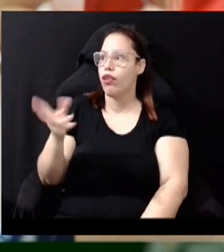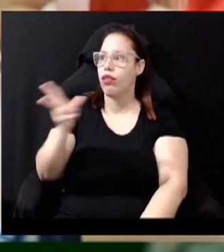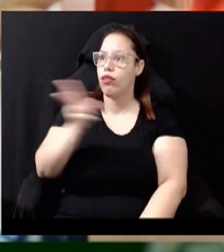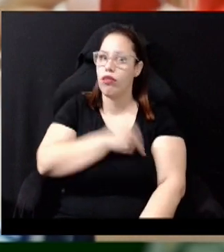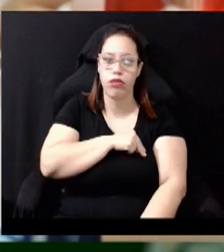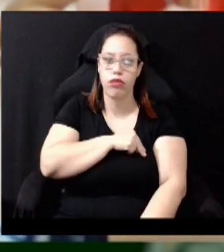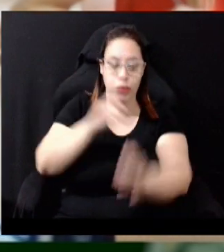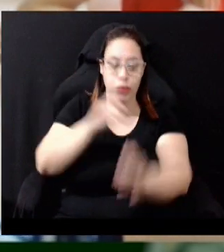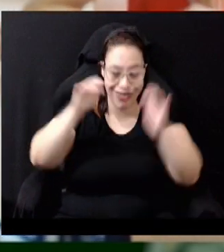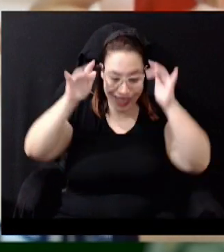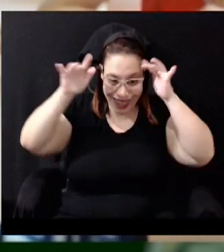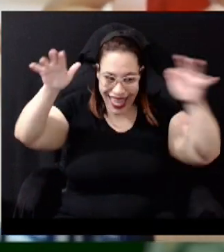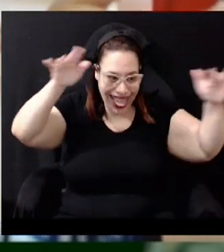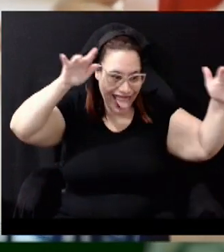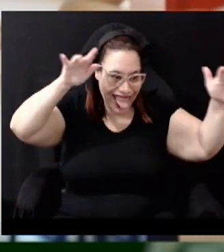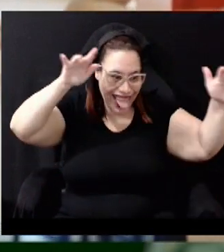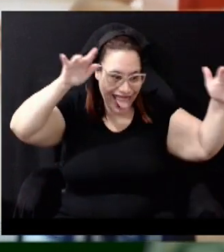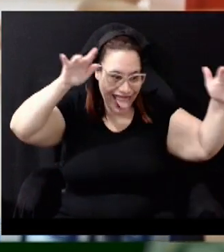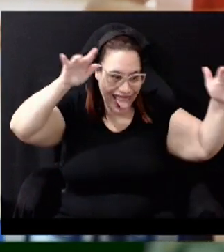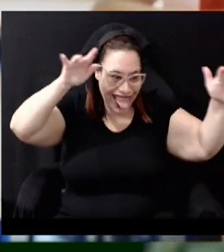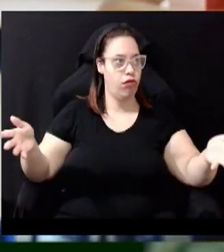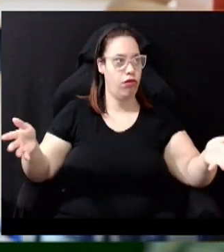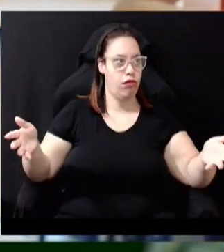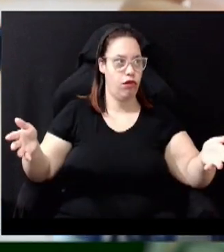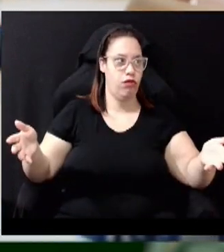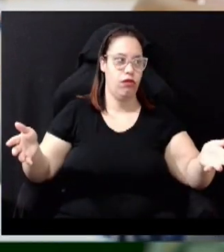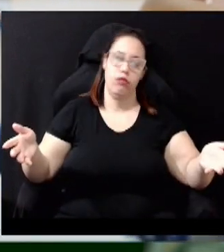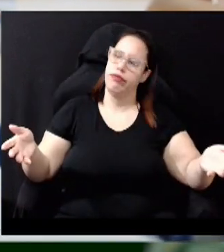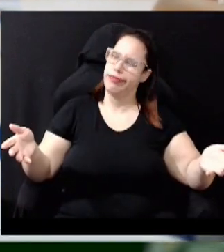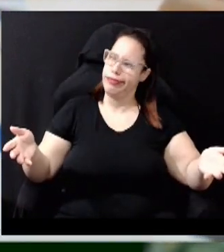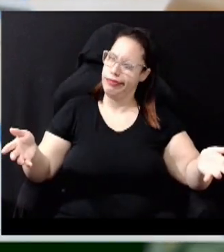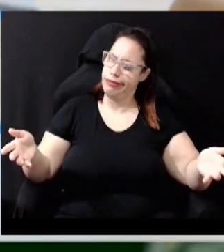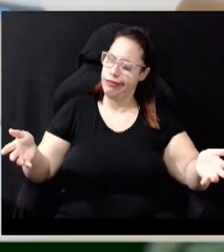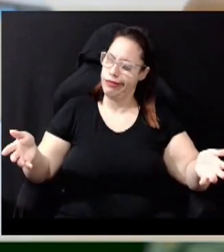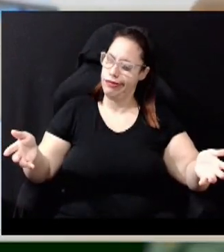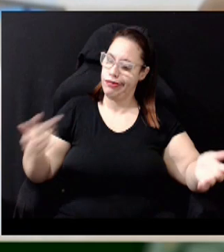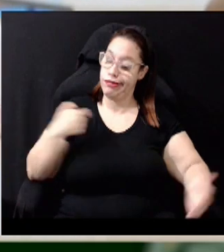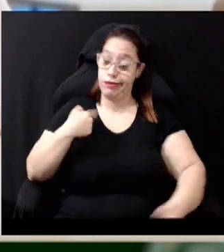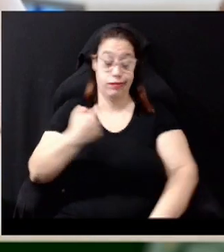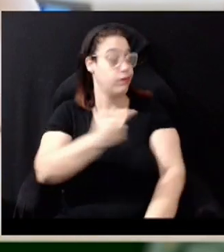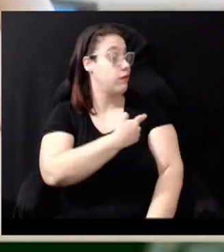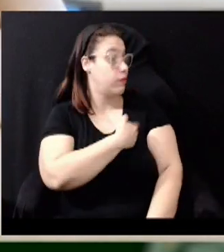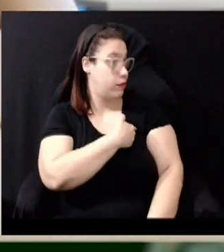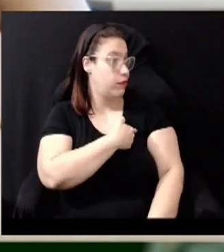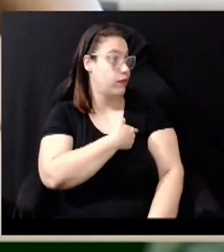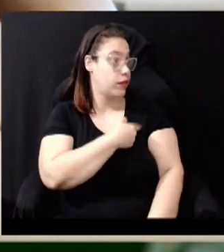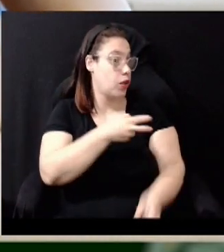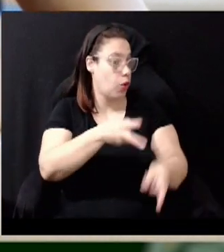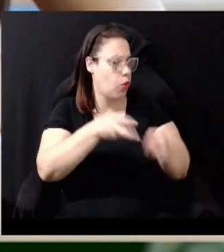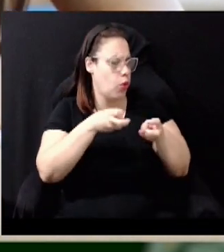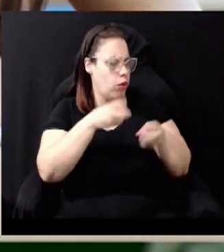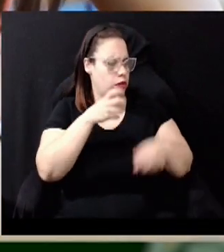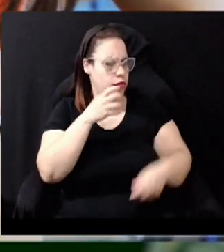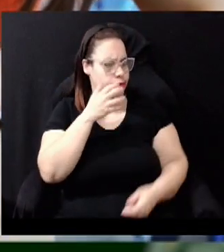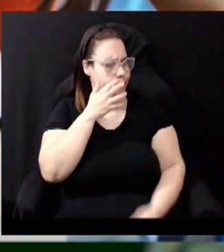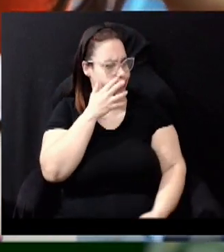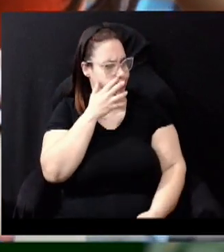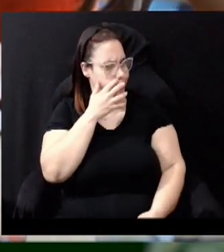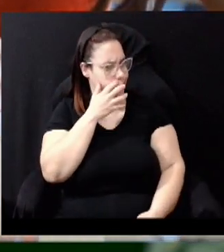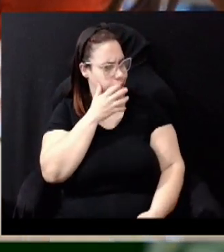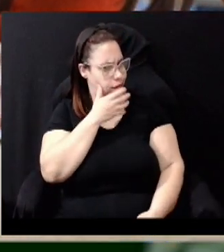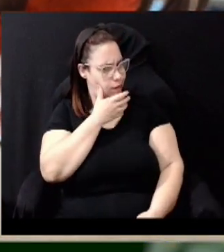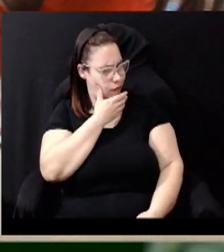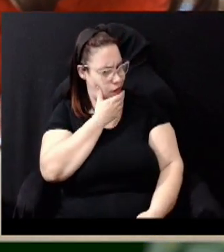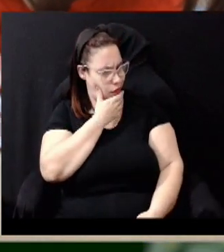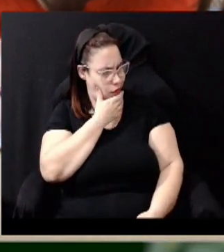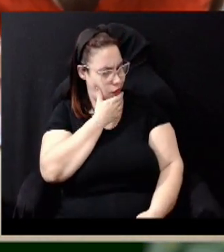Ricardo? É algo que se tornou para nós, na nossa percepção, uma espécie aí de